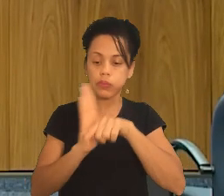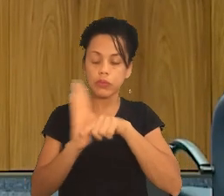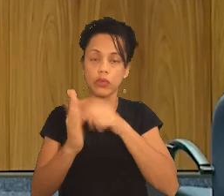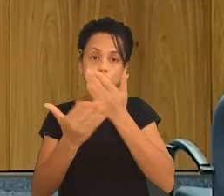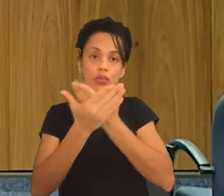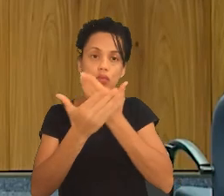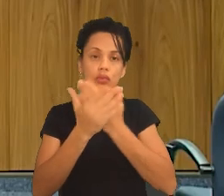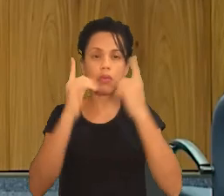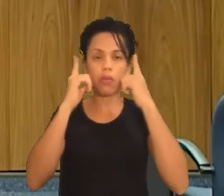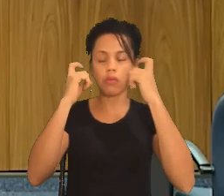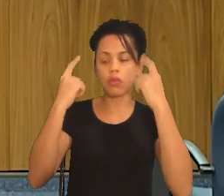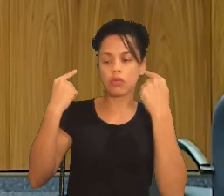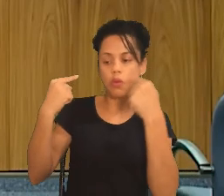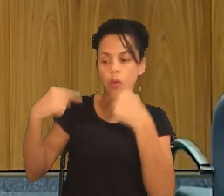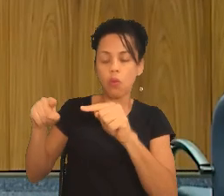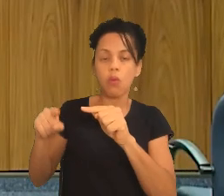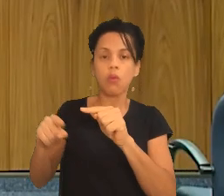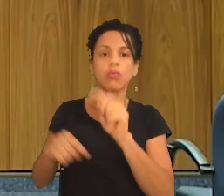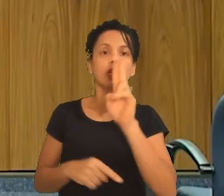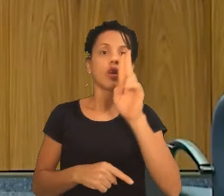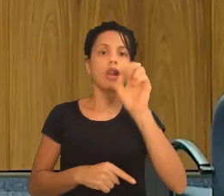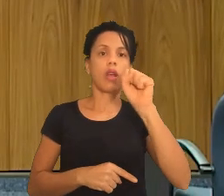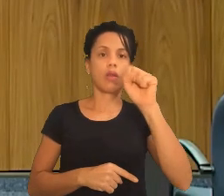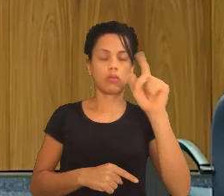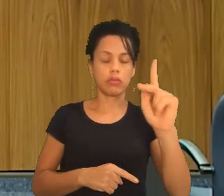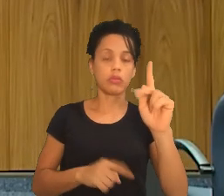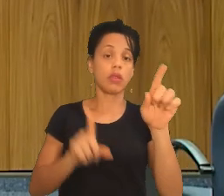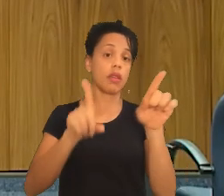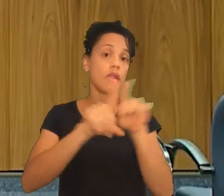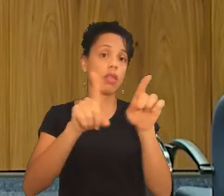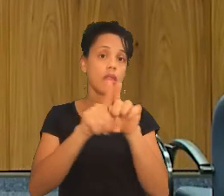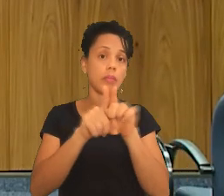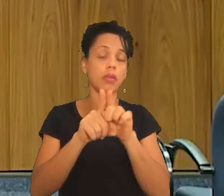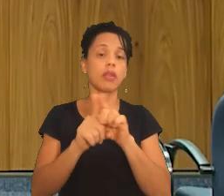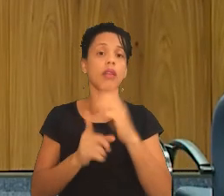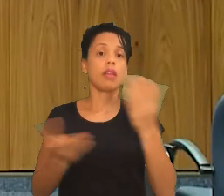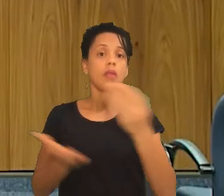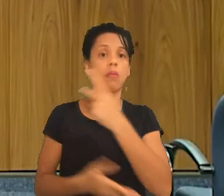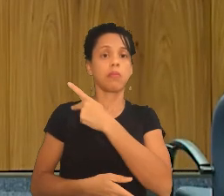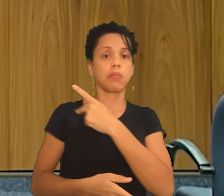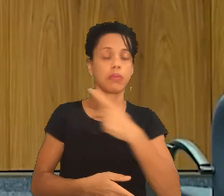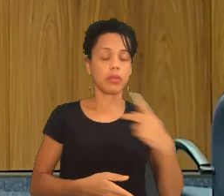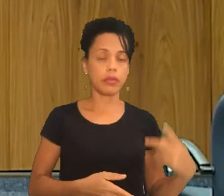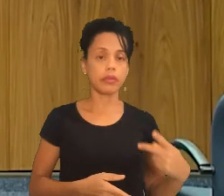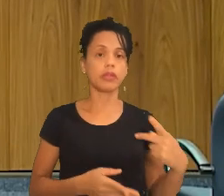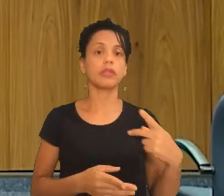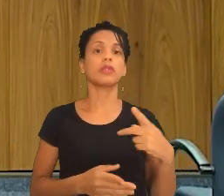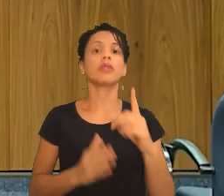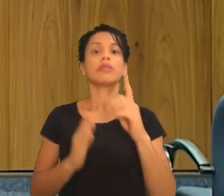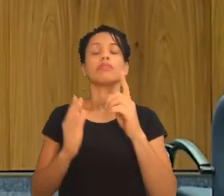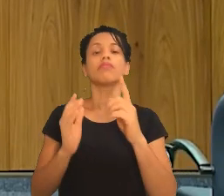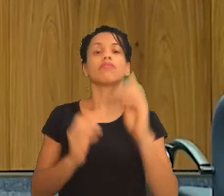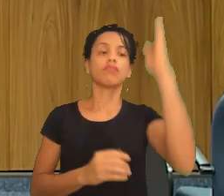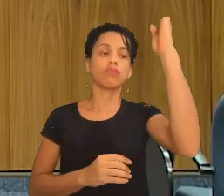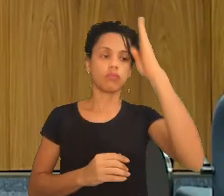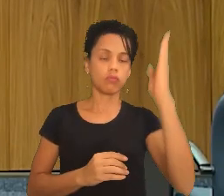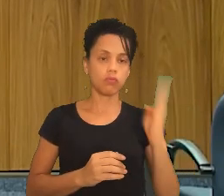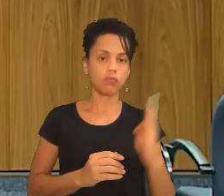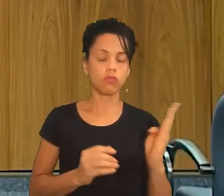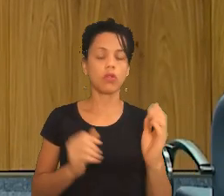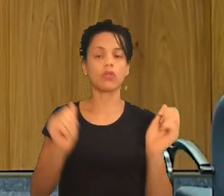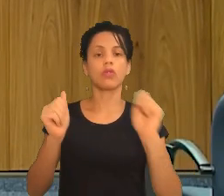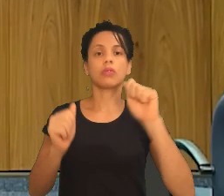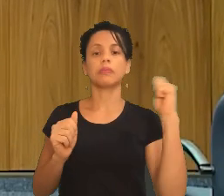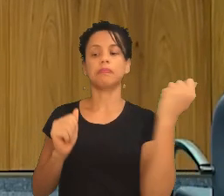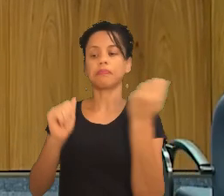Violência da USP, NEV, e atual presidente da Associação Nacional de Direitos Humanos,